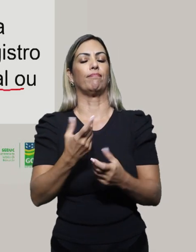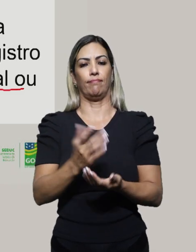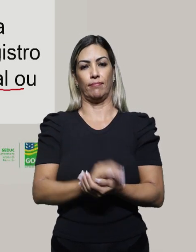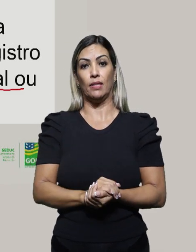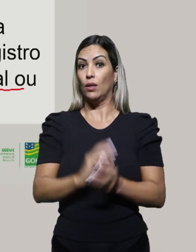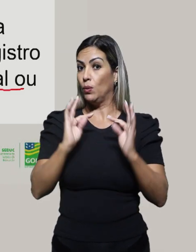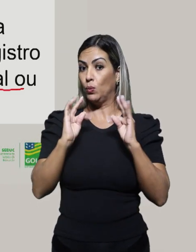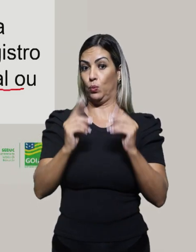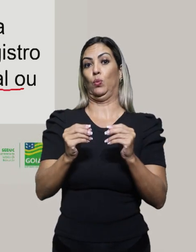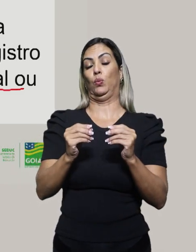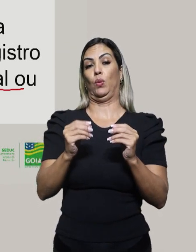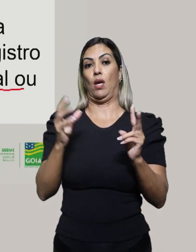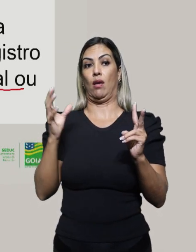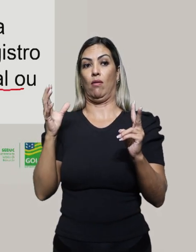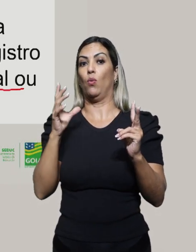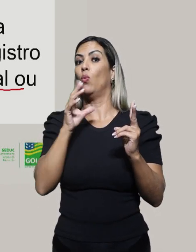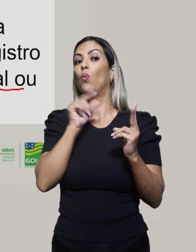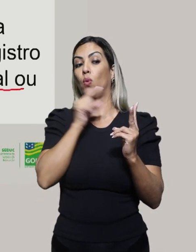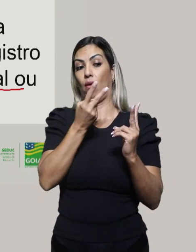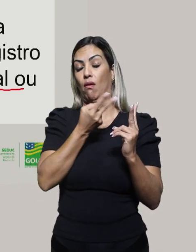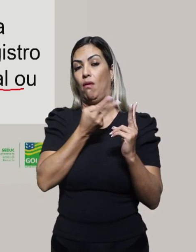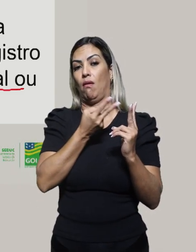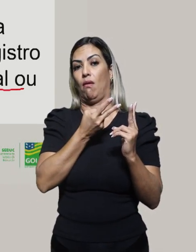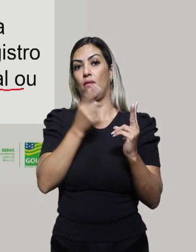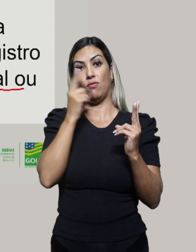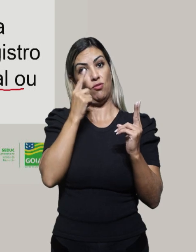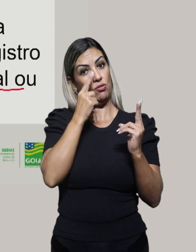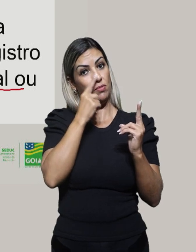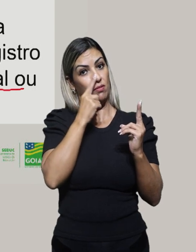íntimo. Isso tudo visa proteger a